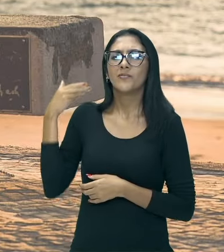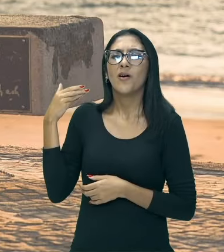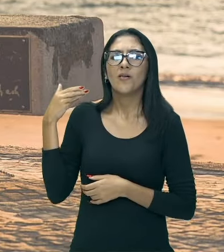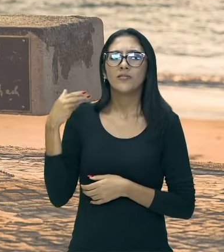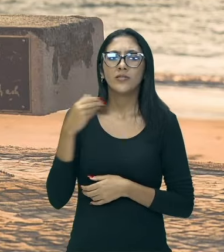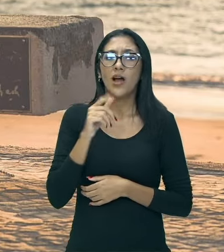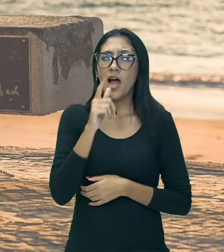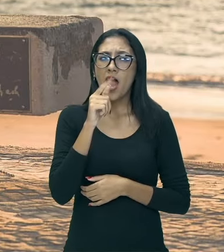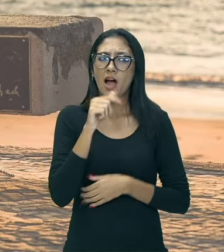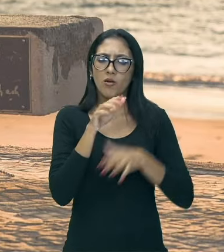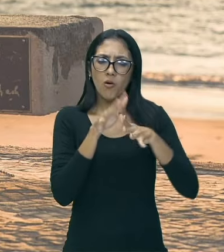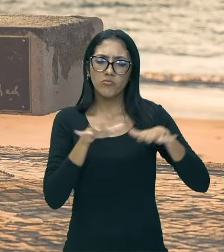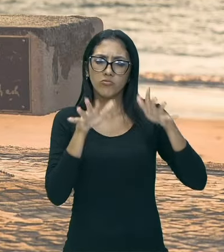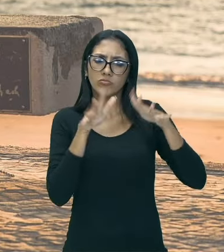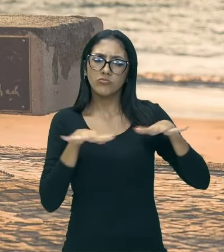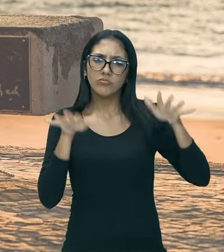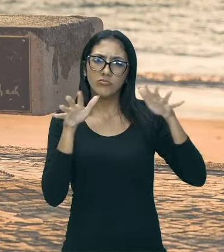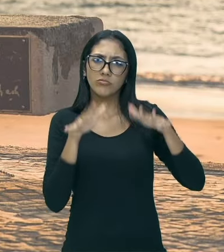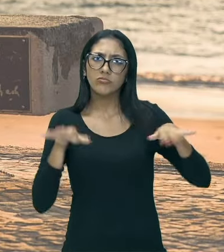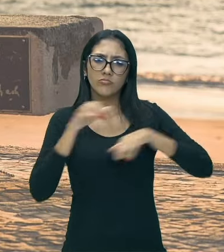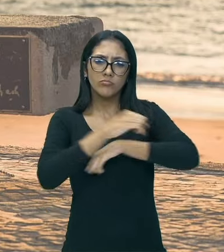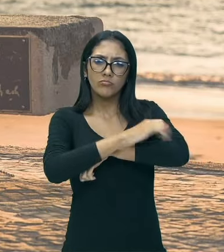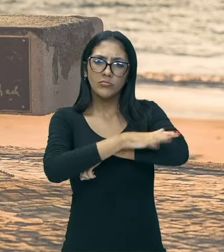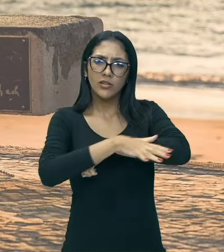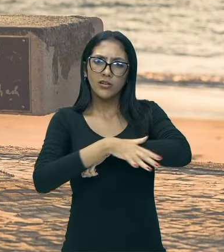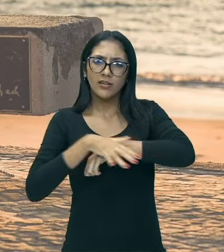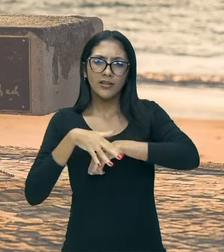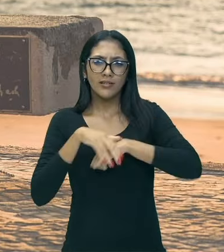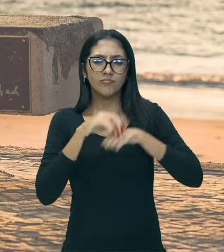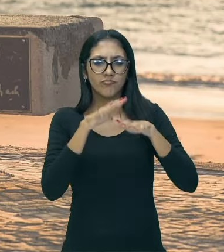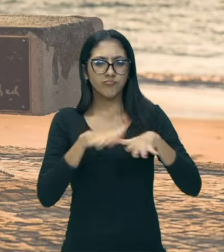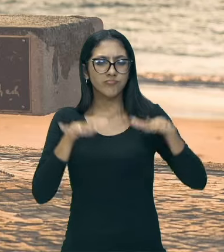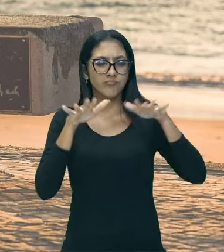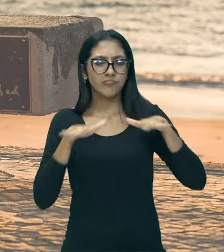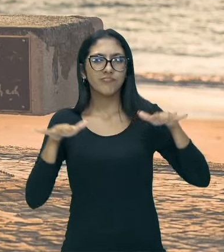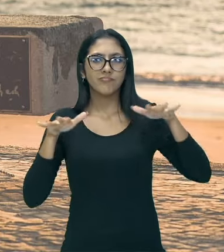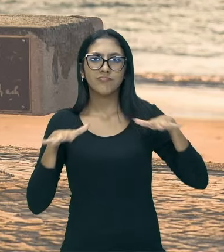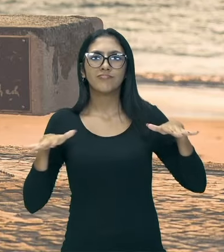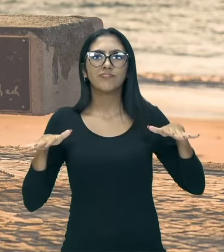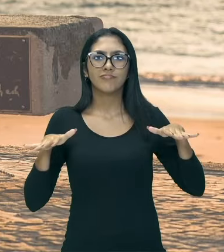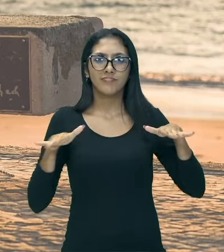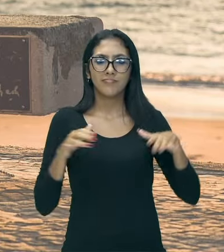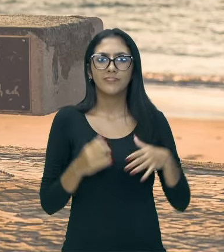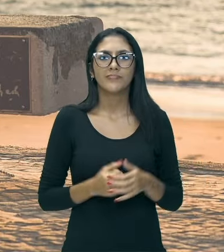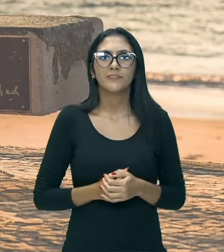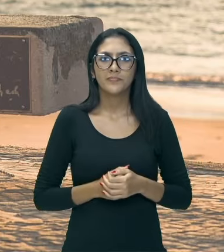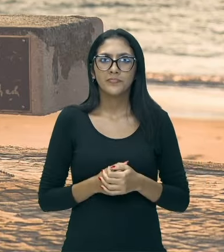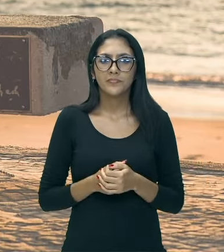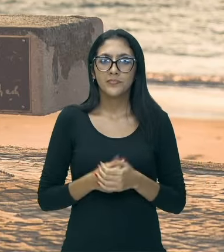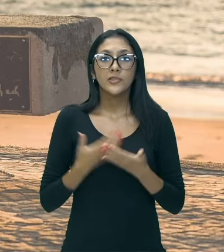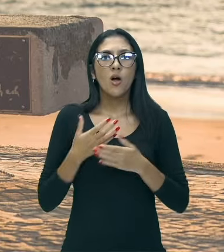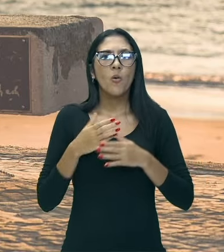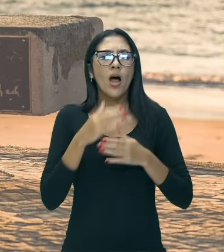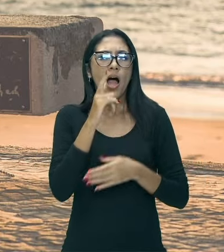mim. O mar é um exemplo de